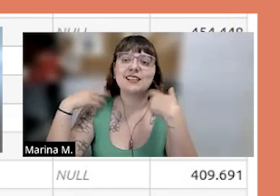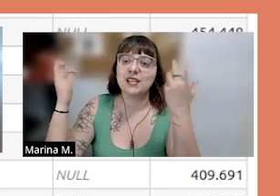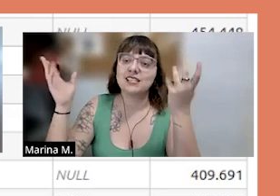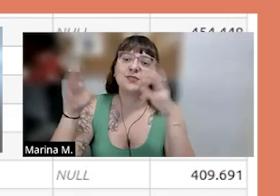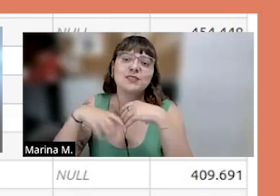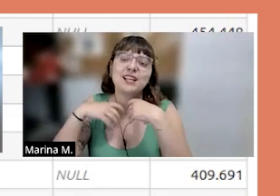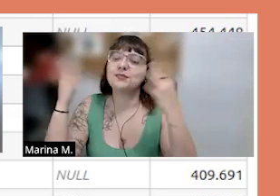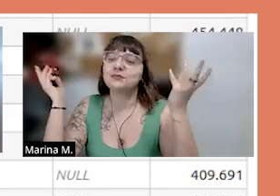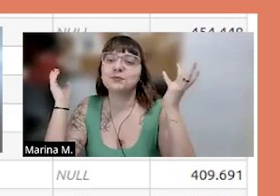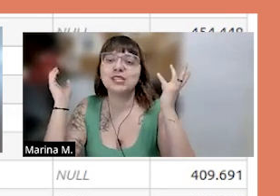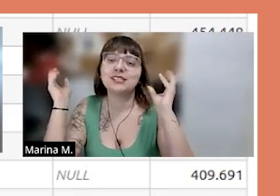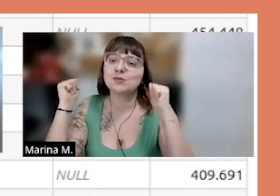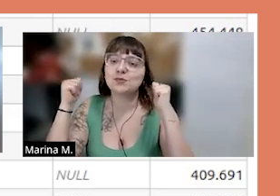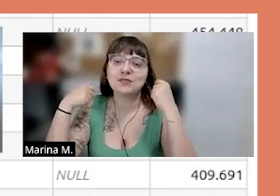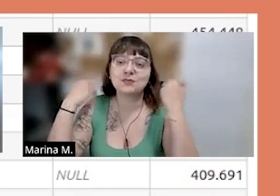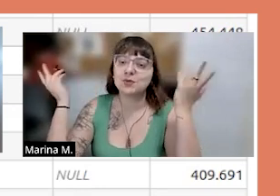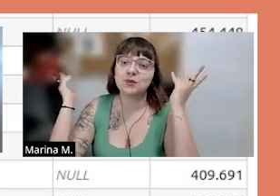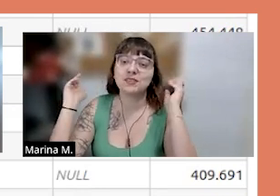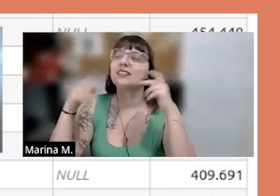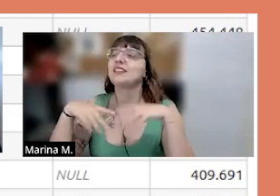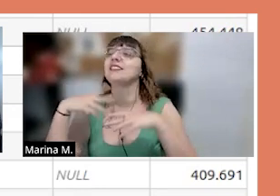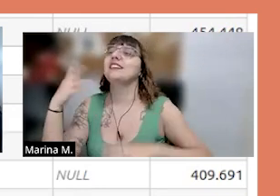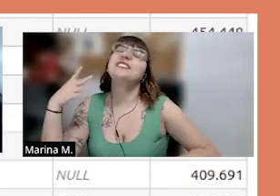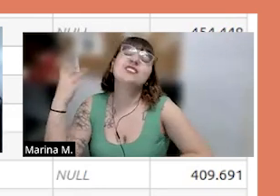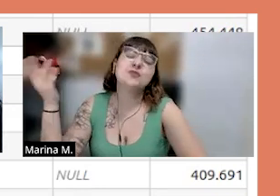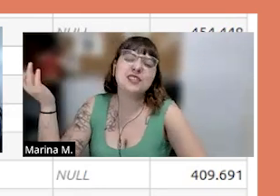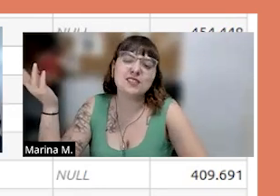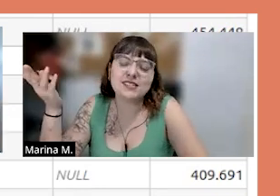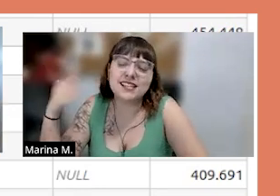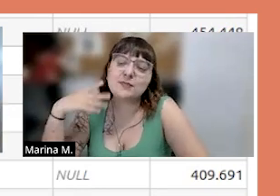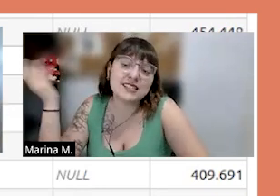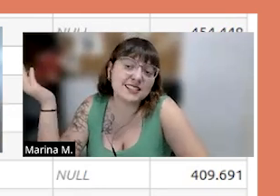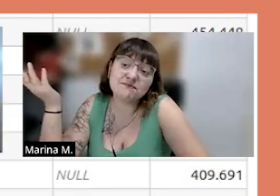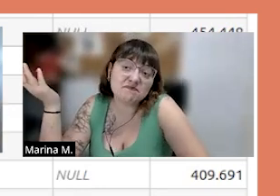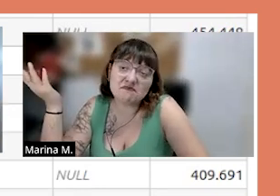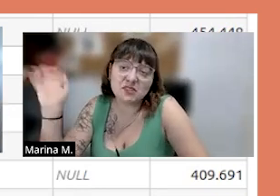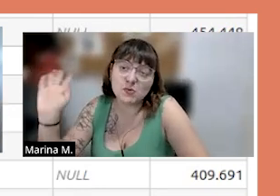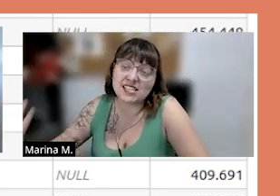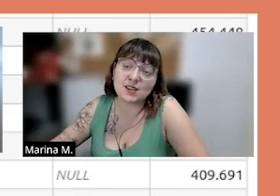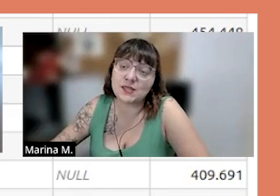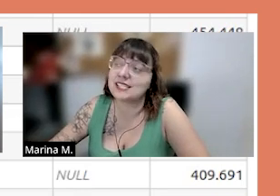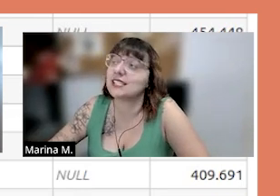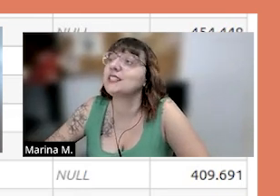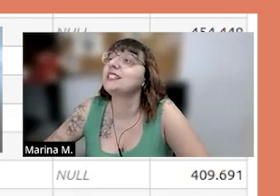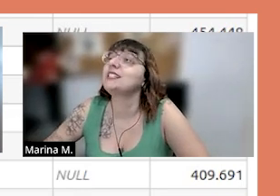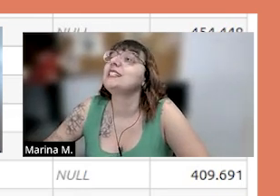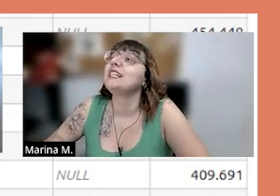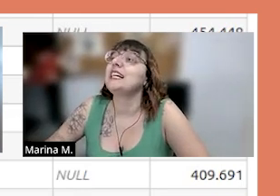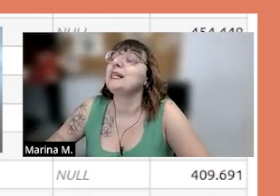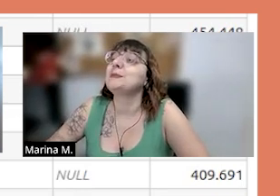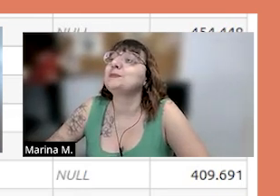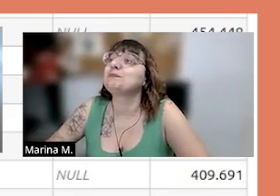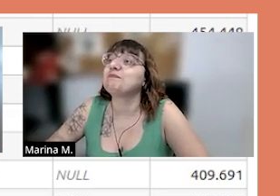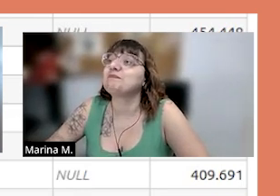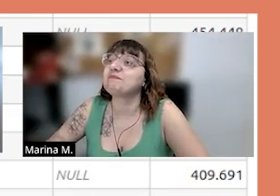vai saber se eu não tenho municípios com o mesmo nome, né? Difícil acontecer, mas não sei se acontece.